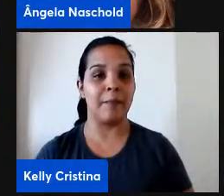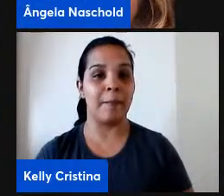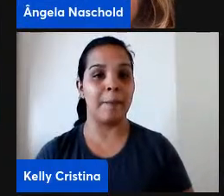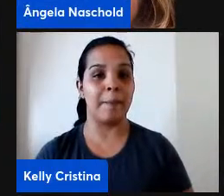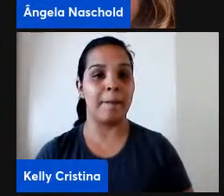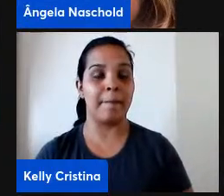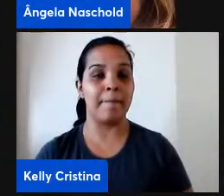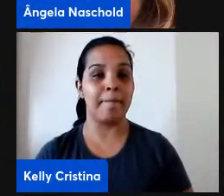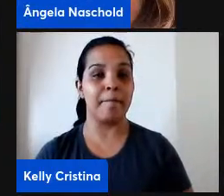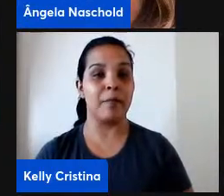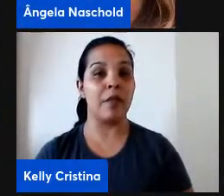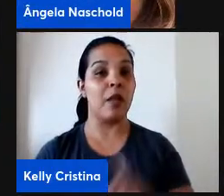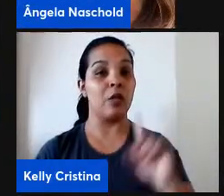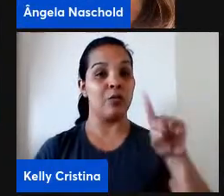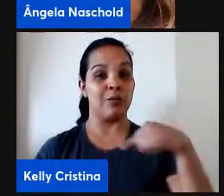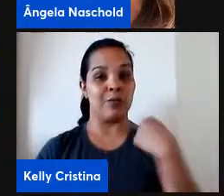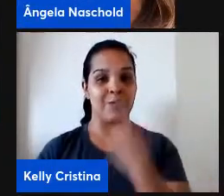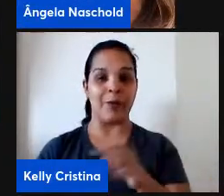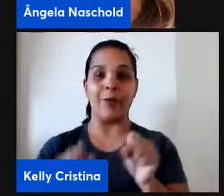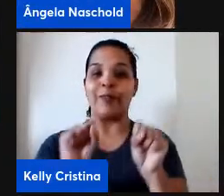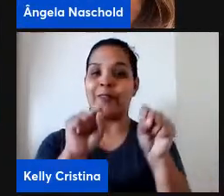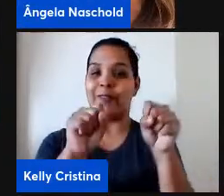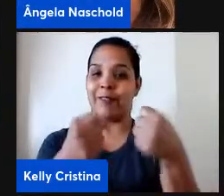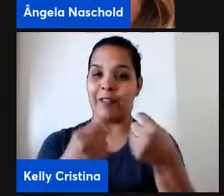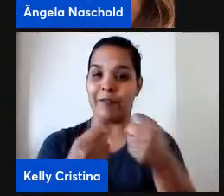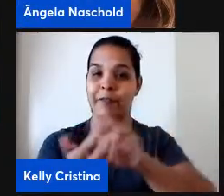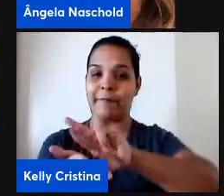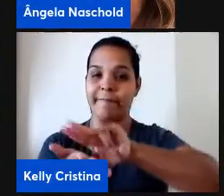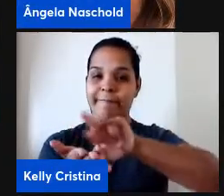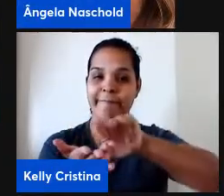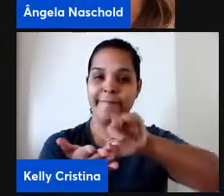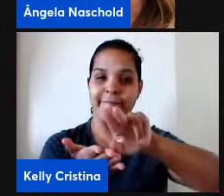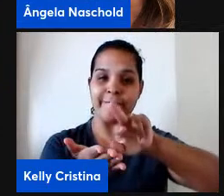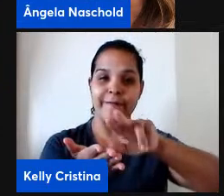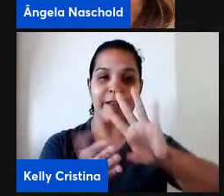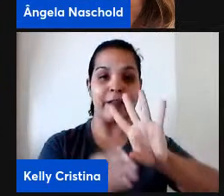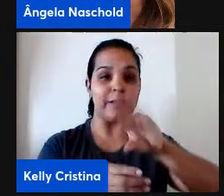nós defendemos as interfaces porque as